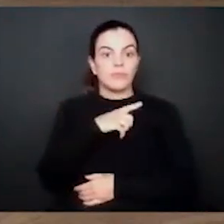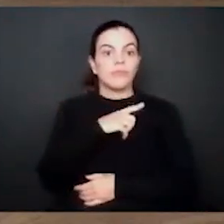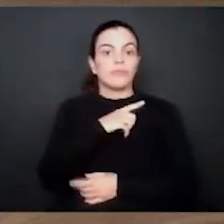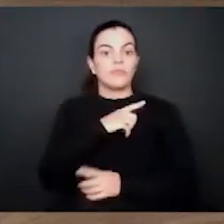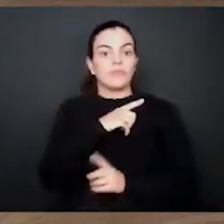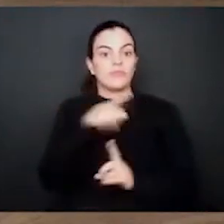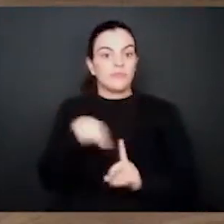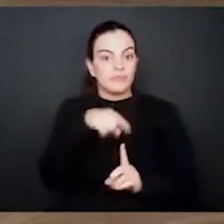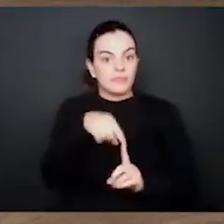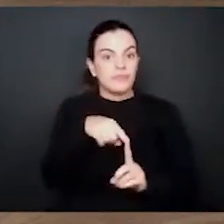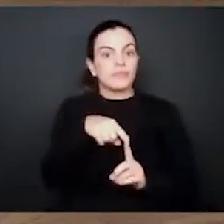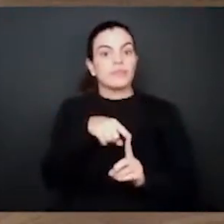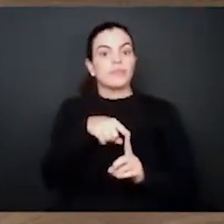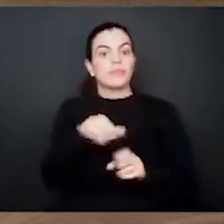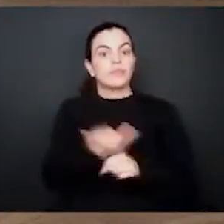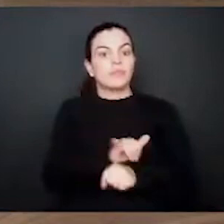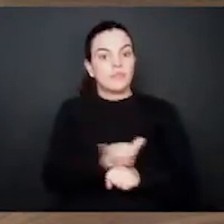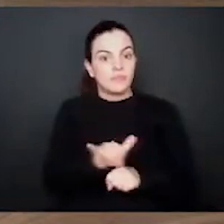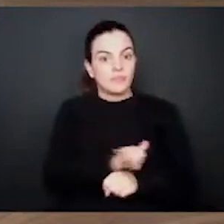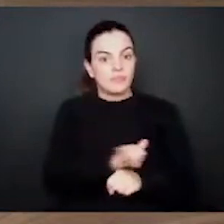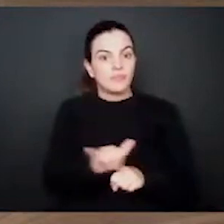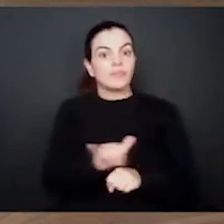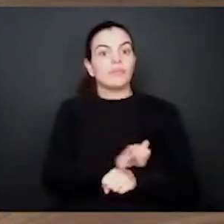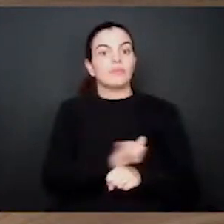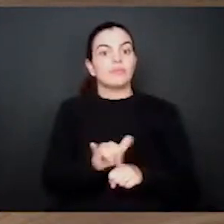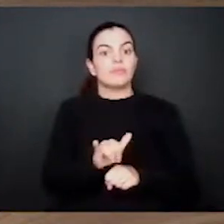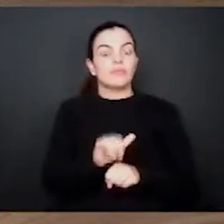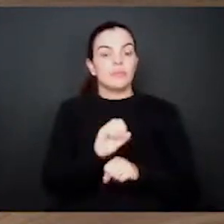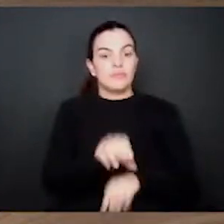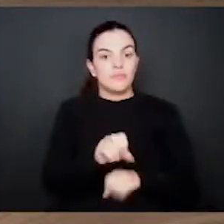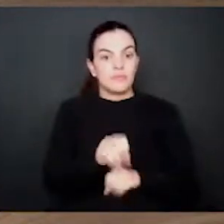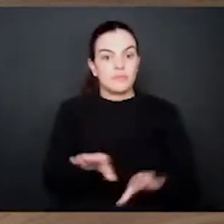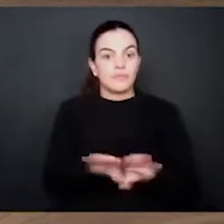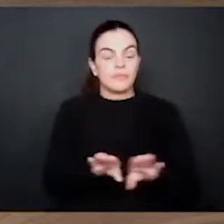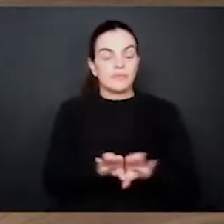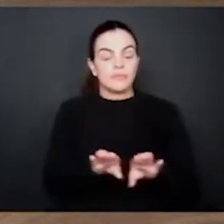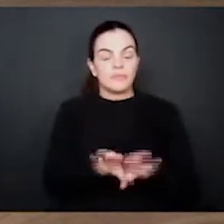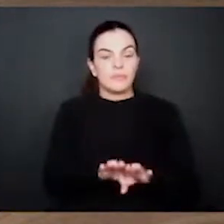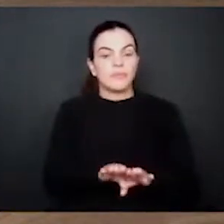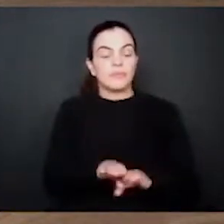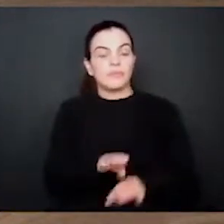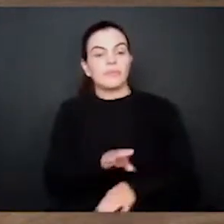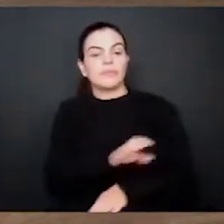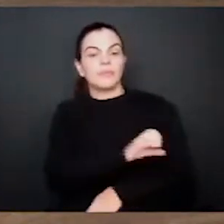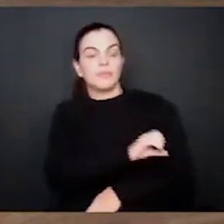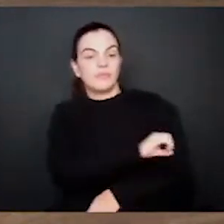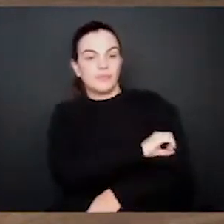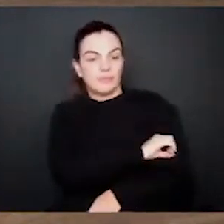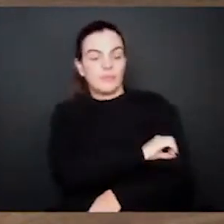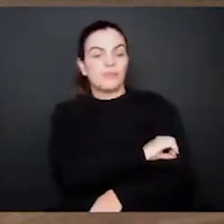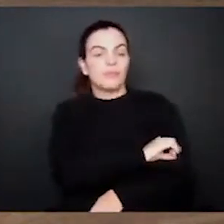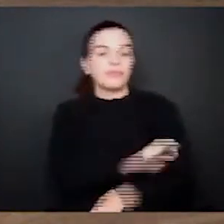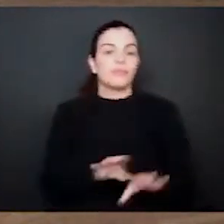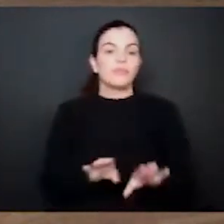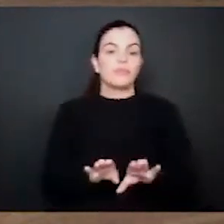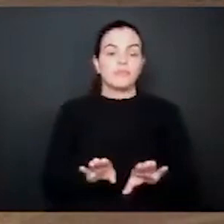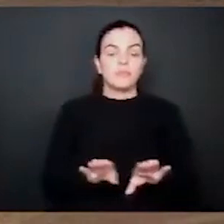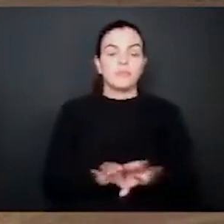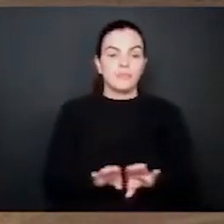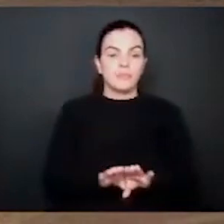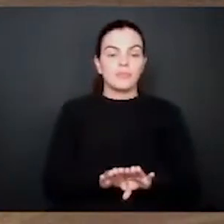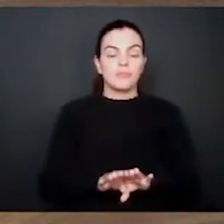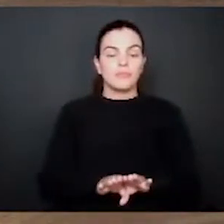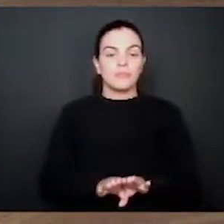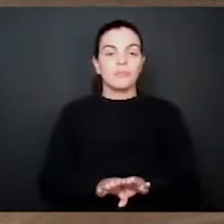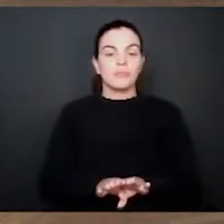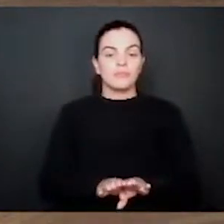para a educação, ensino fundamental e também a educação infantil. Isso tendo em